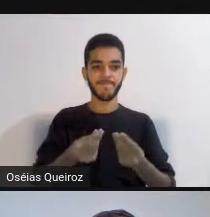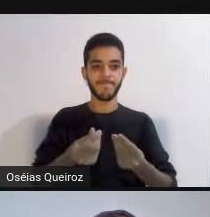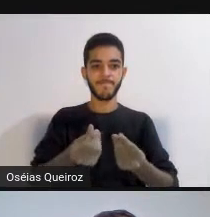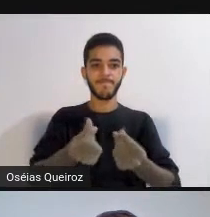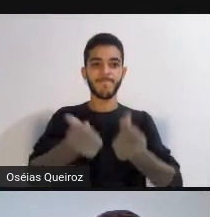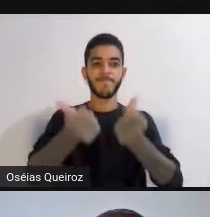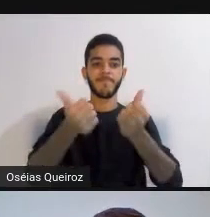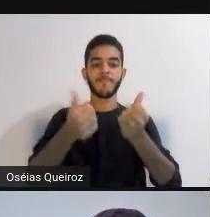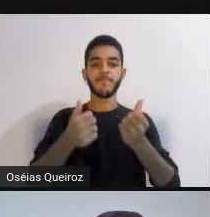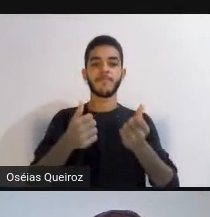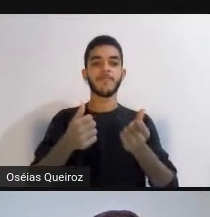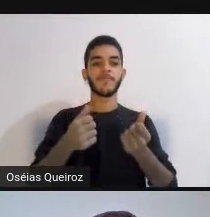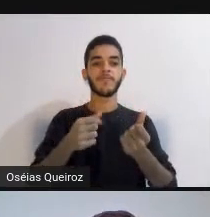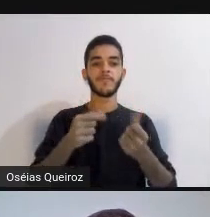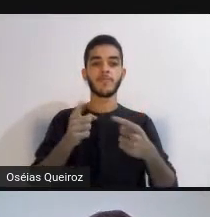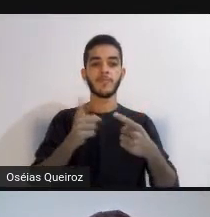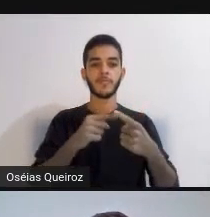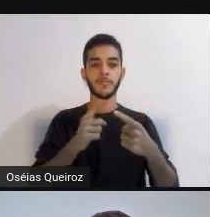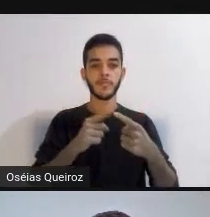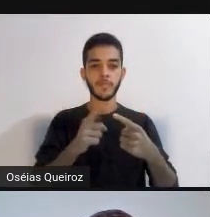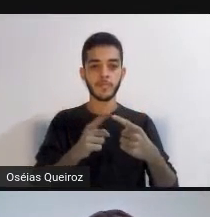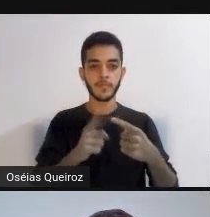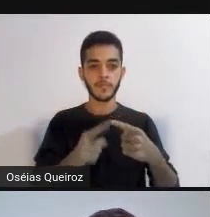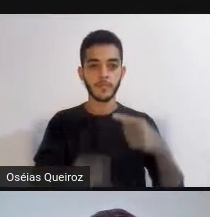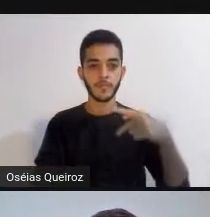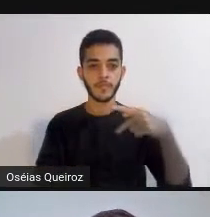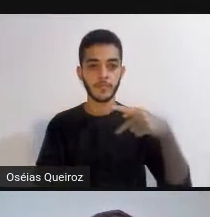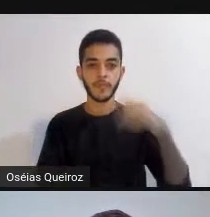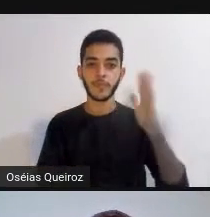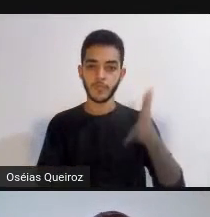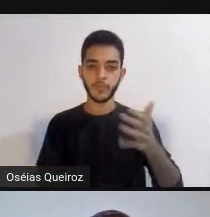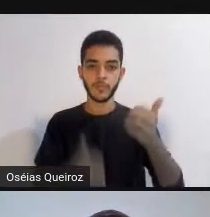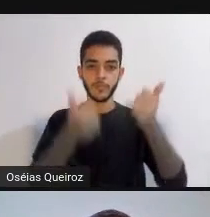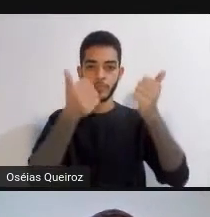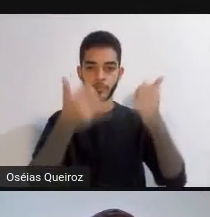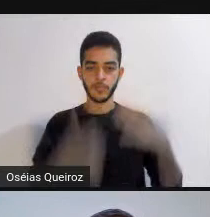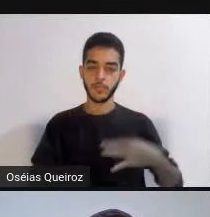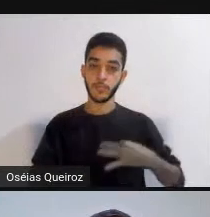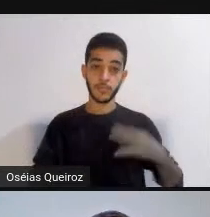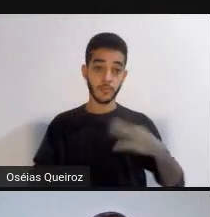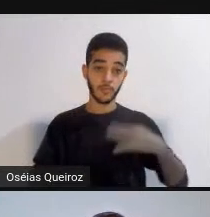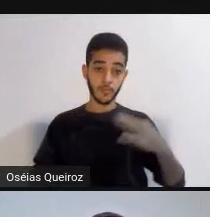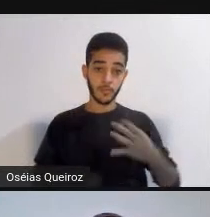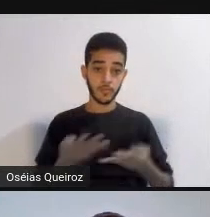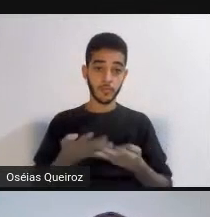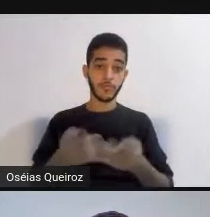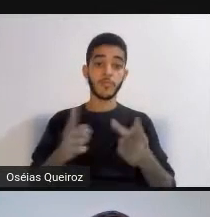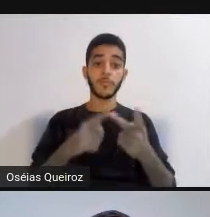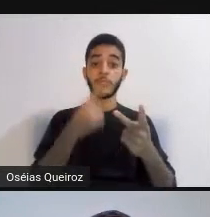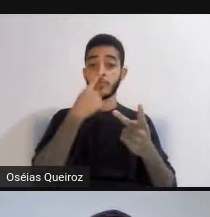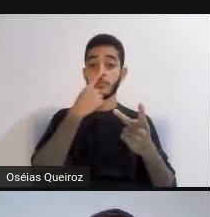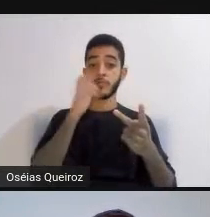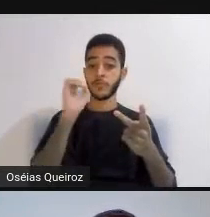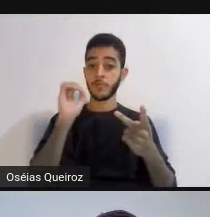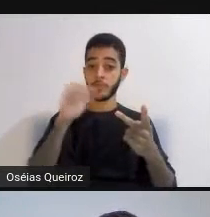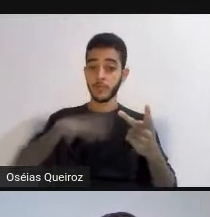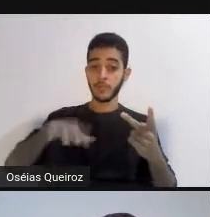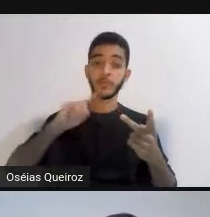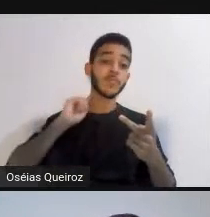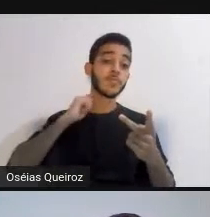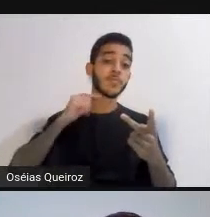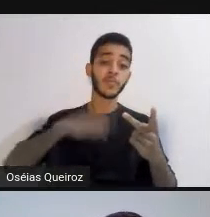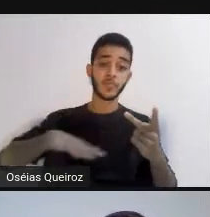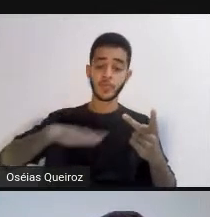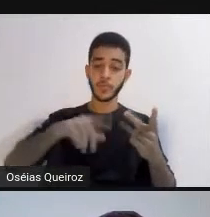plásticas, principalmente, são os tecidos sintéticos, como nós já falamos, a poluição urbana e também pelo pneu. Então, o pneu